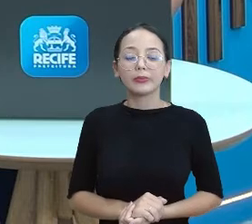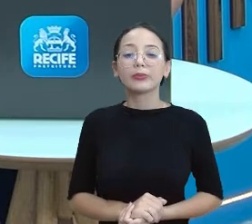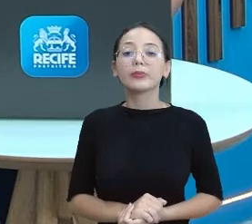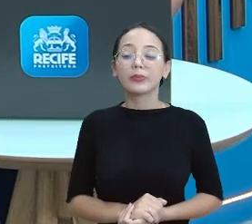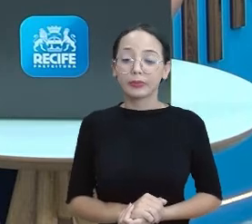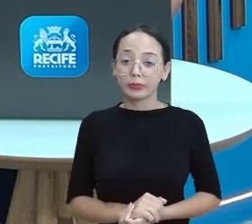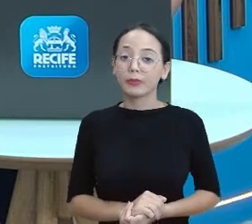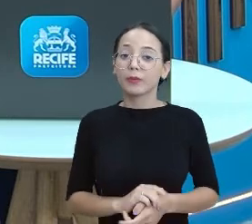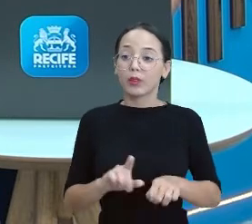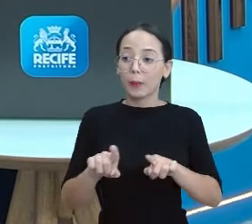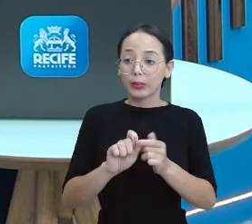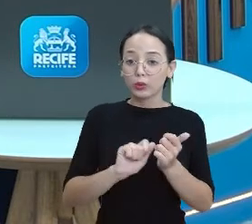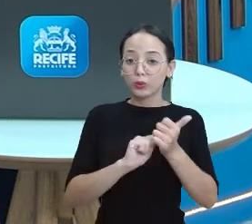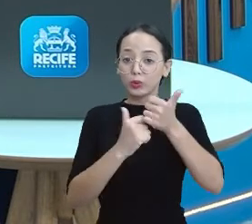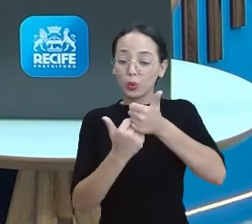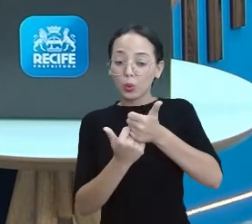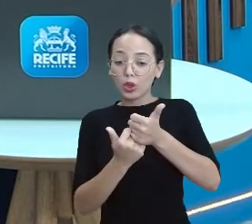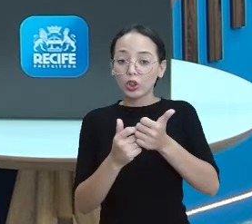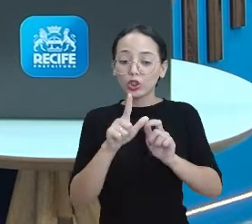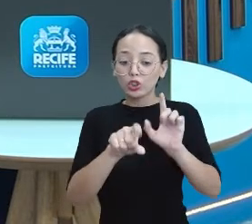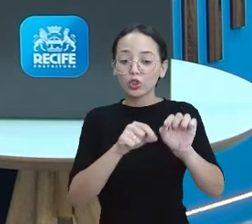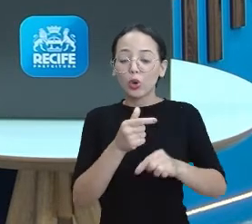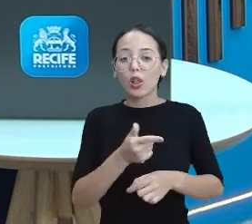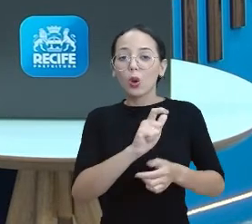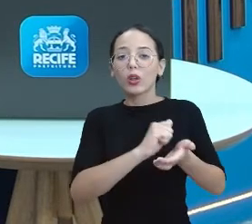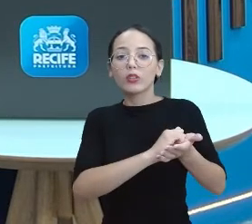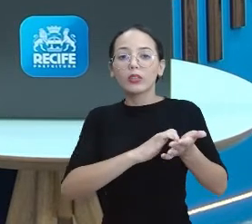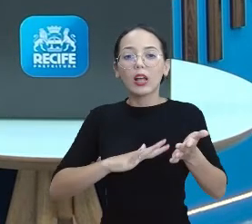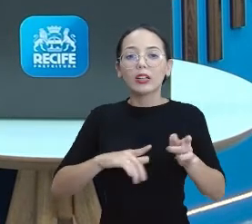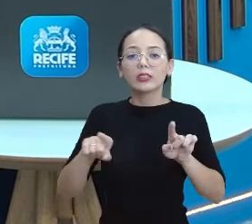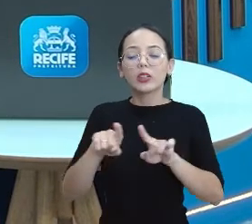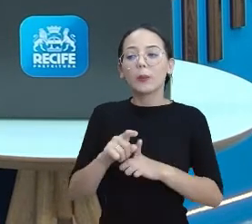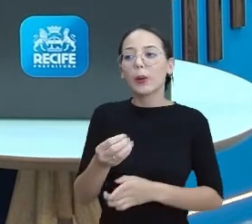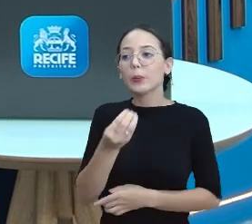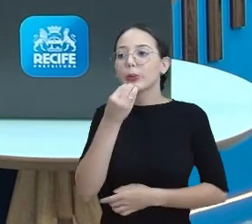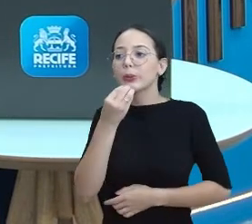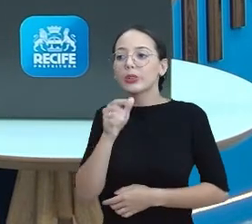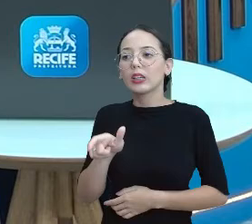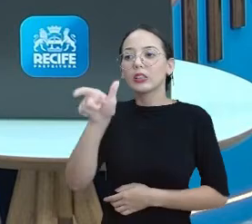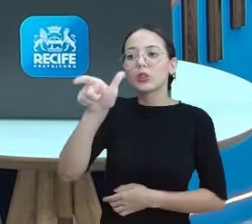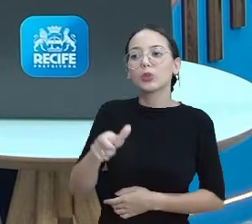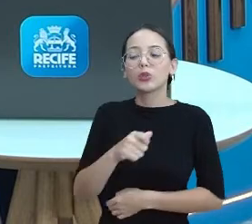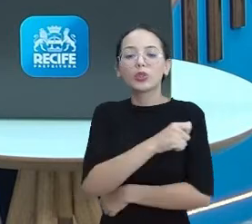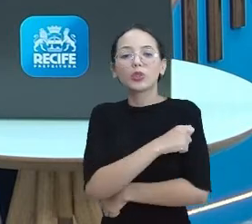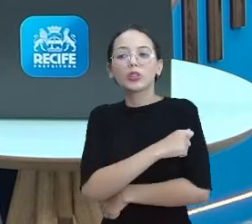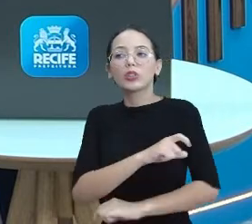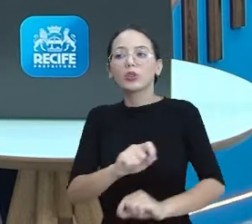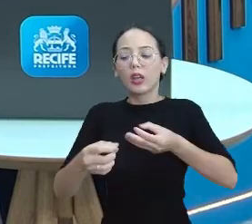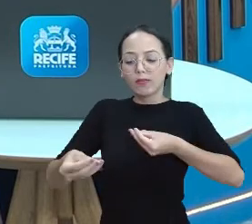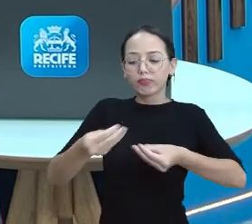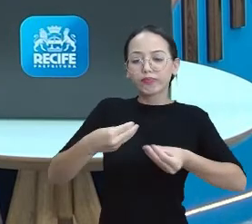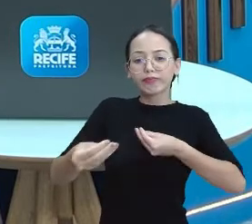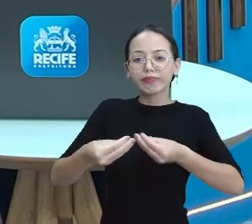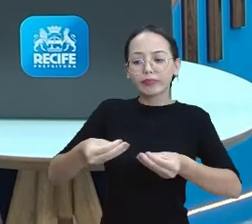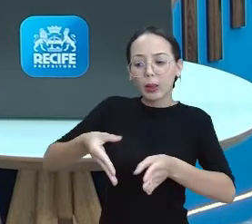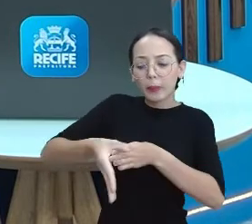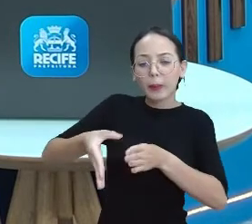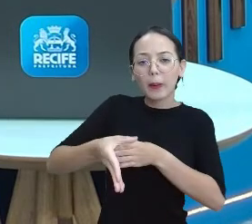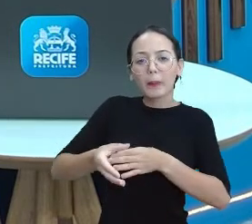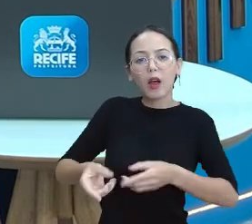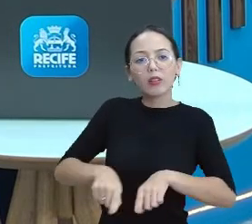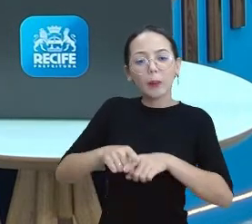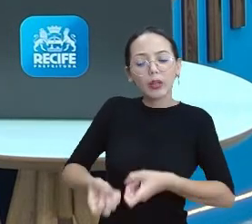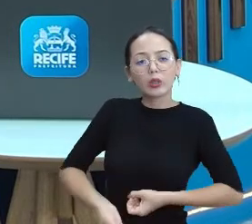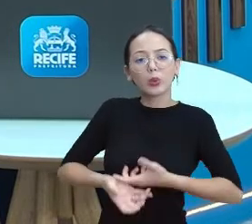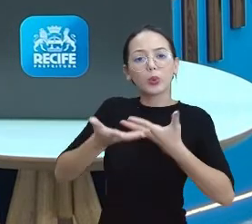de substituir a atividade, a gente vai estar dando a oportunidade do estudante também flexibilizar condutas e se